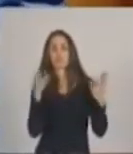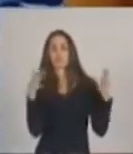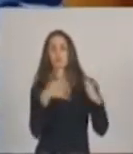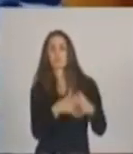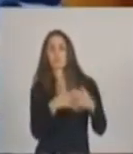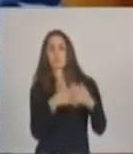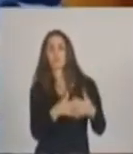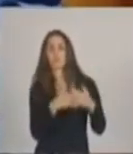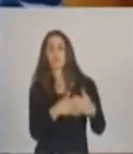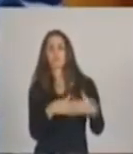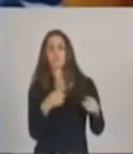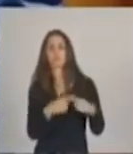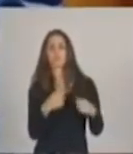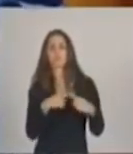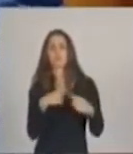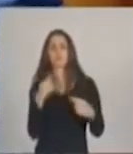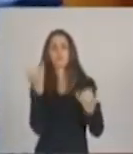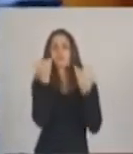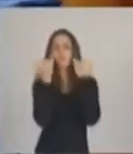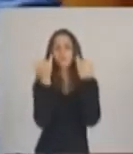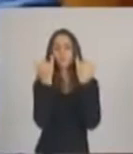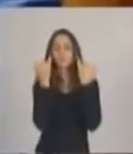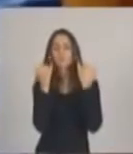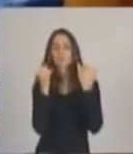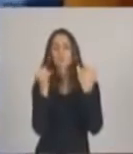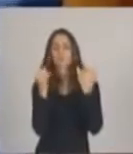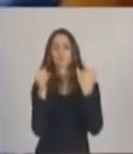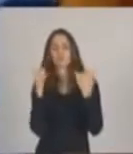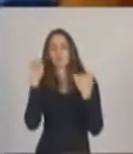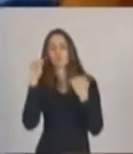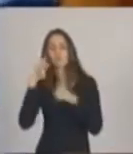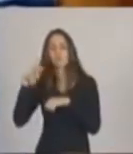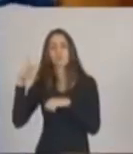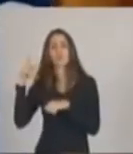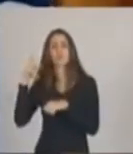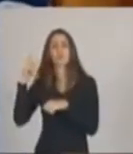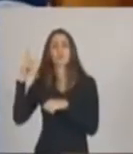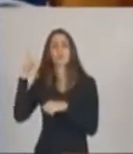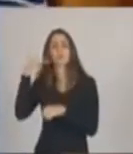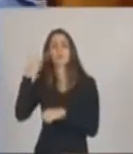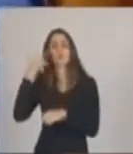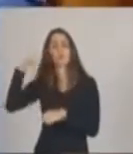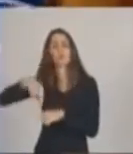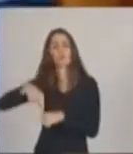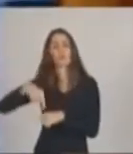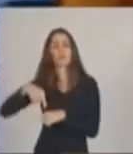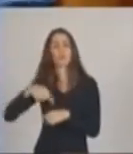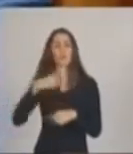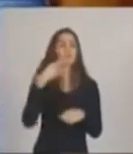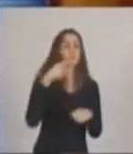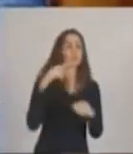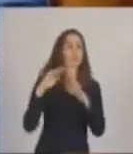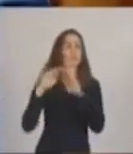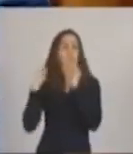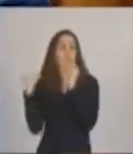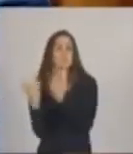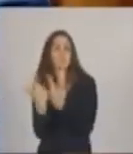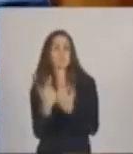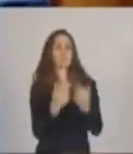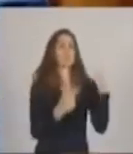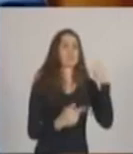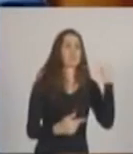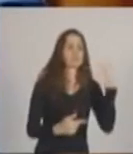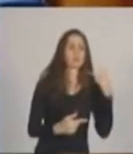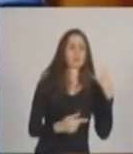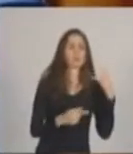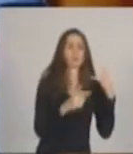tem uma divergência clara de entendimento da Procuradoria da nossa Casa com a Procuradoria do Governo do Estado. Então, a gente teve que